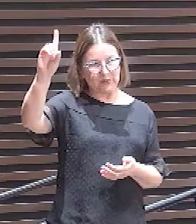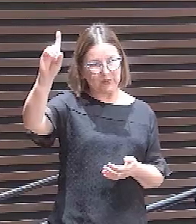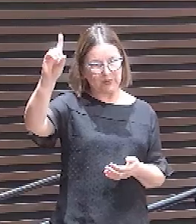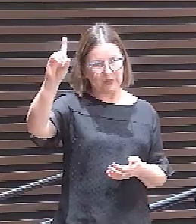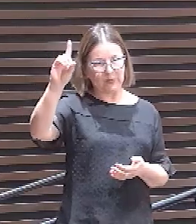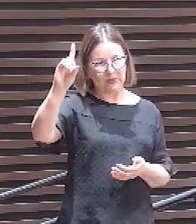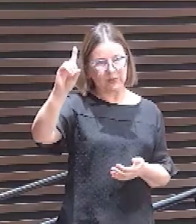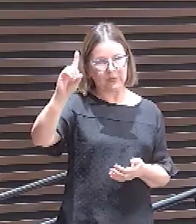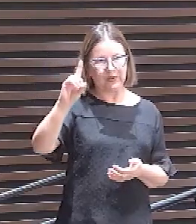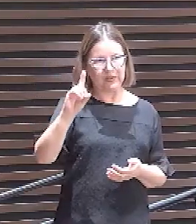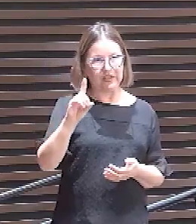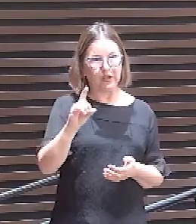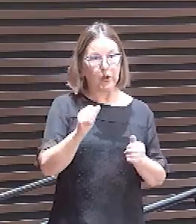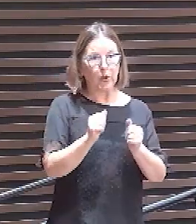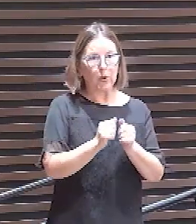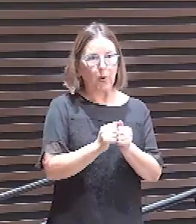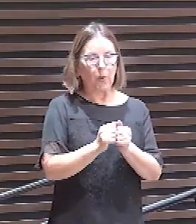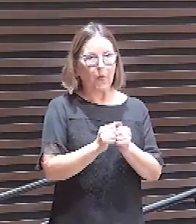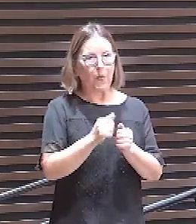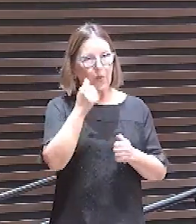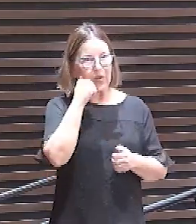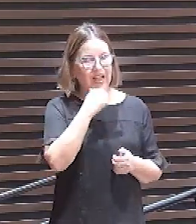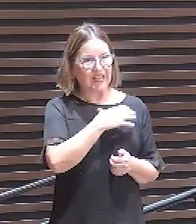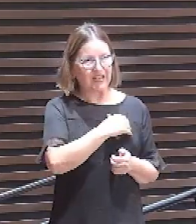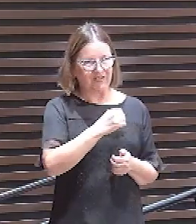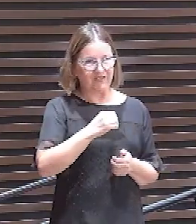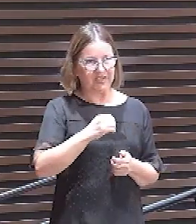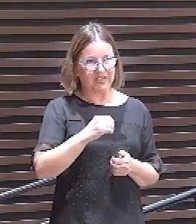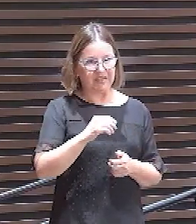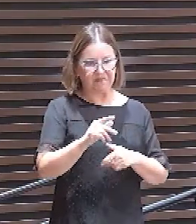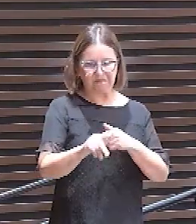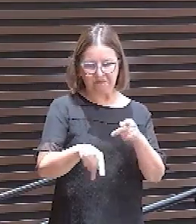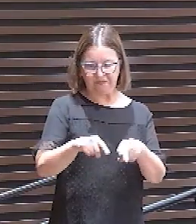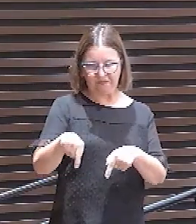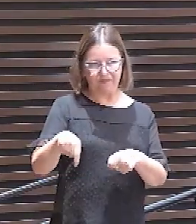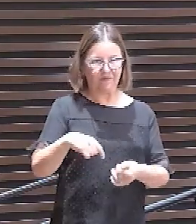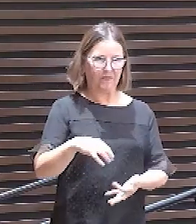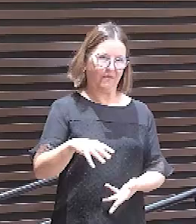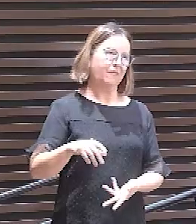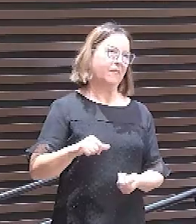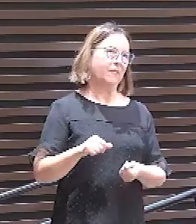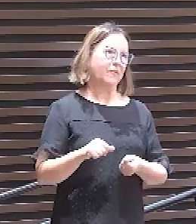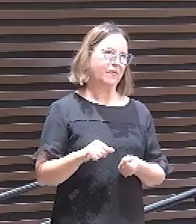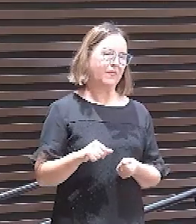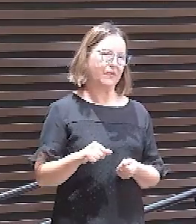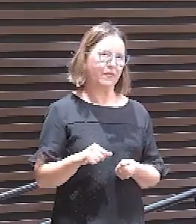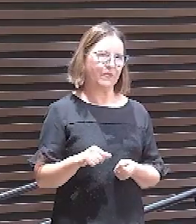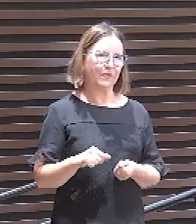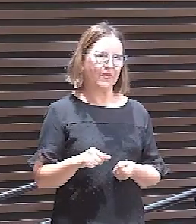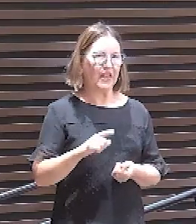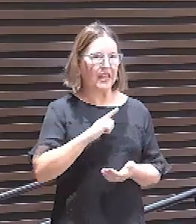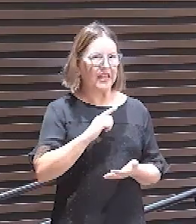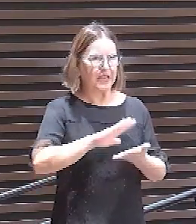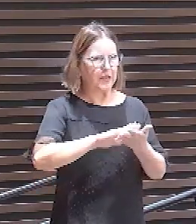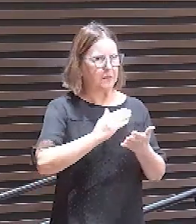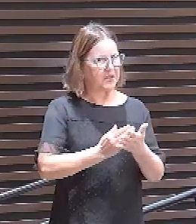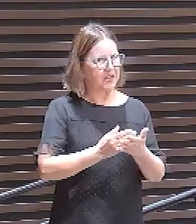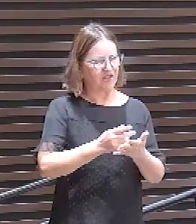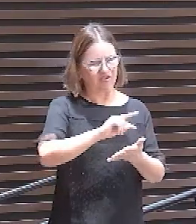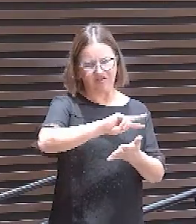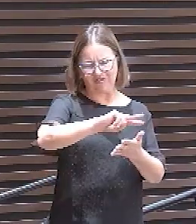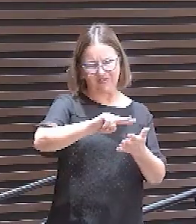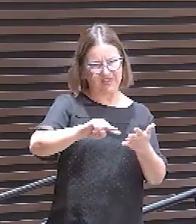com as filhas dos homens, que tem interpretações